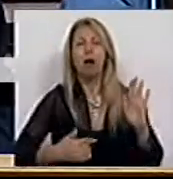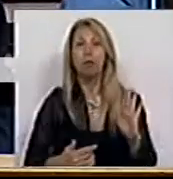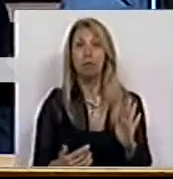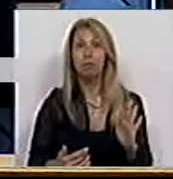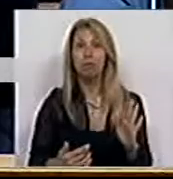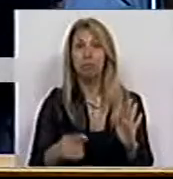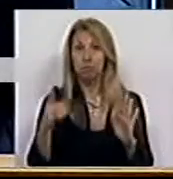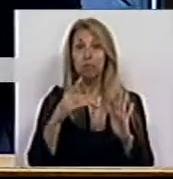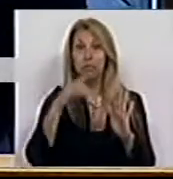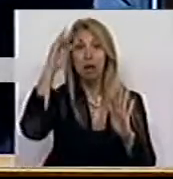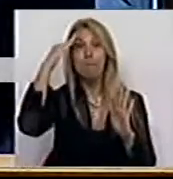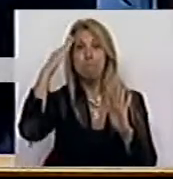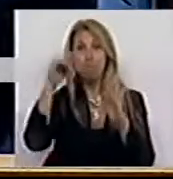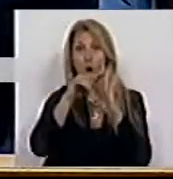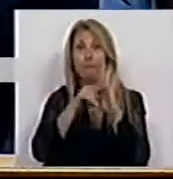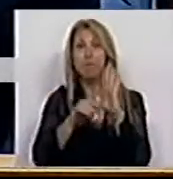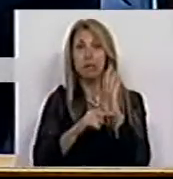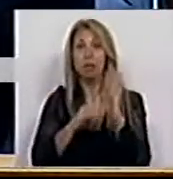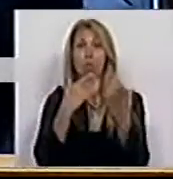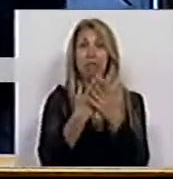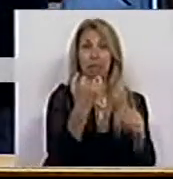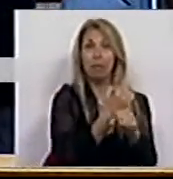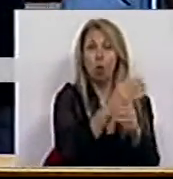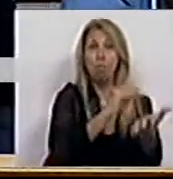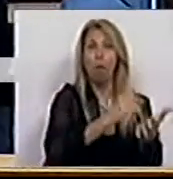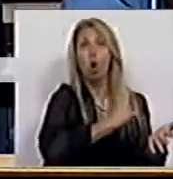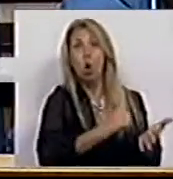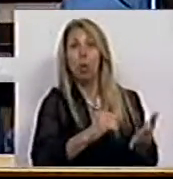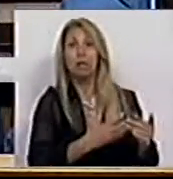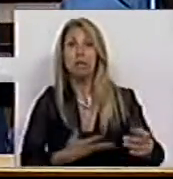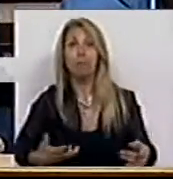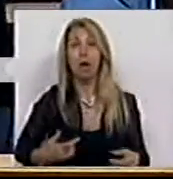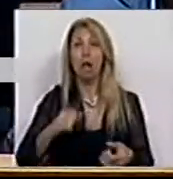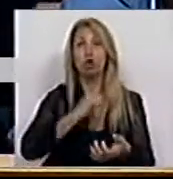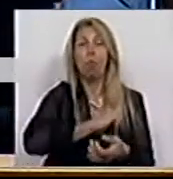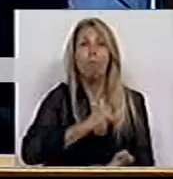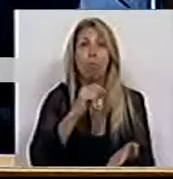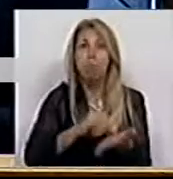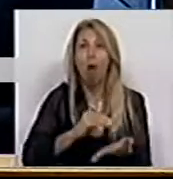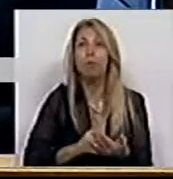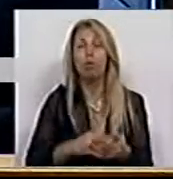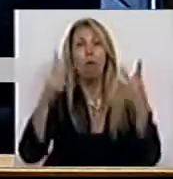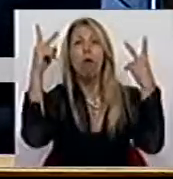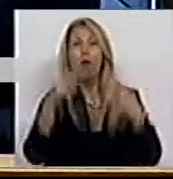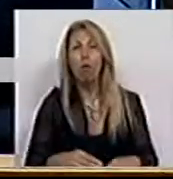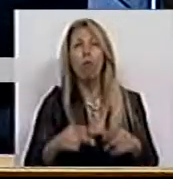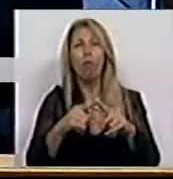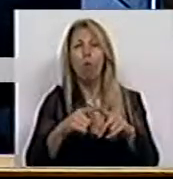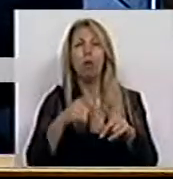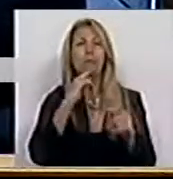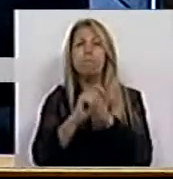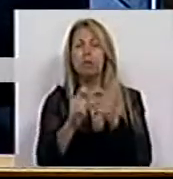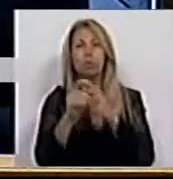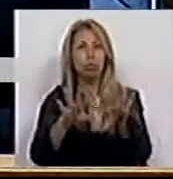põe trabalhadores pobres contra desempregados pobres, que corta 100 milhões de euros com tetos nas prestações sociais, ao